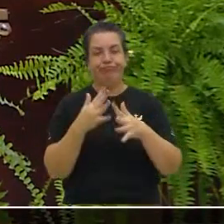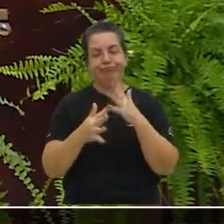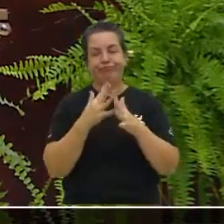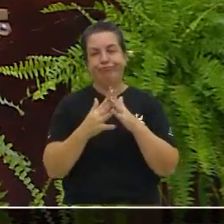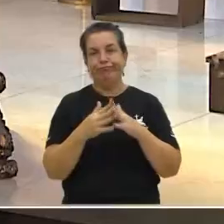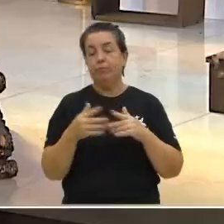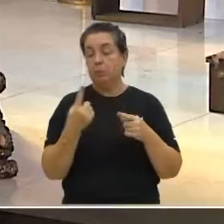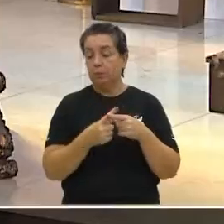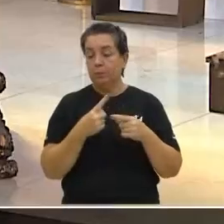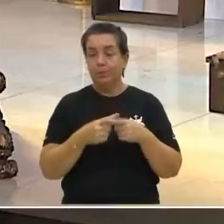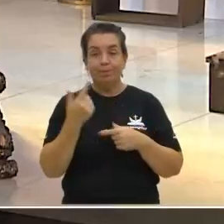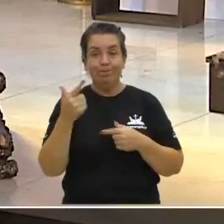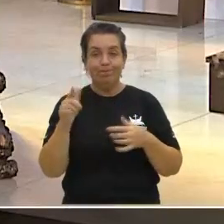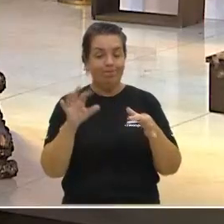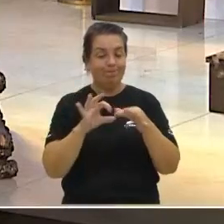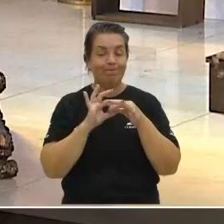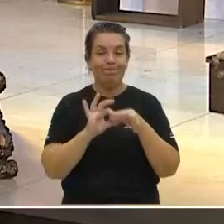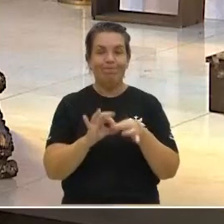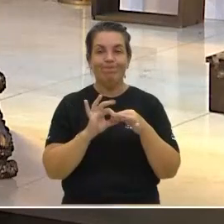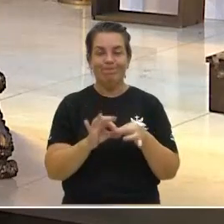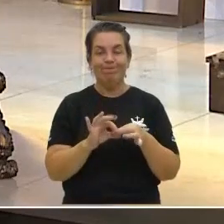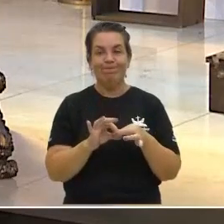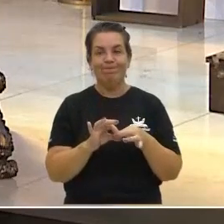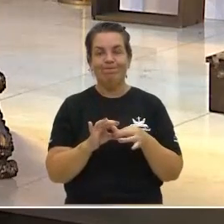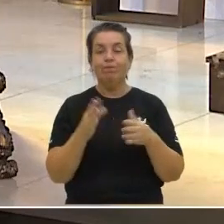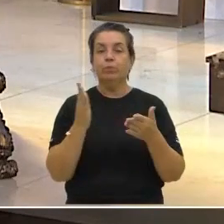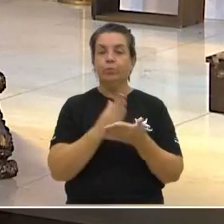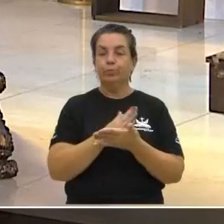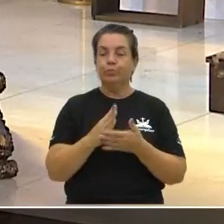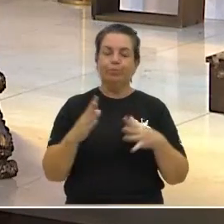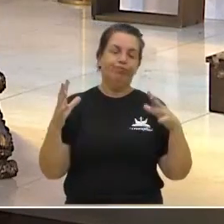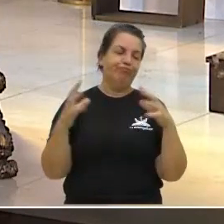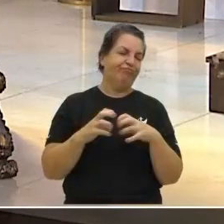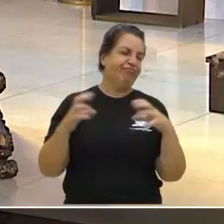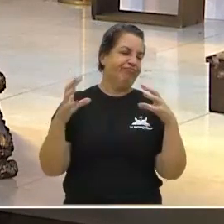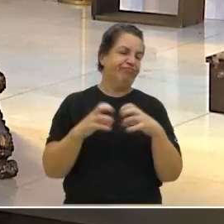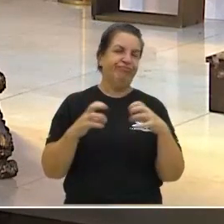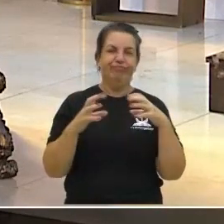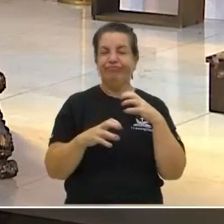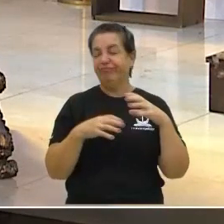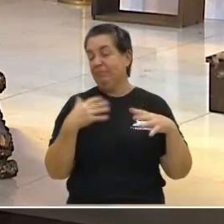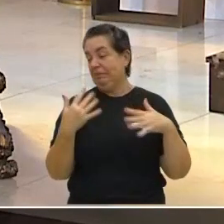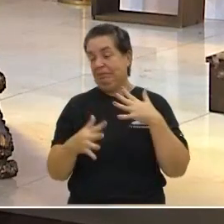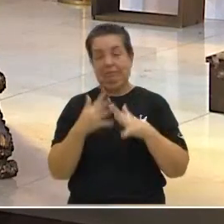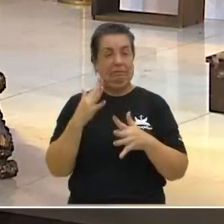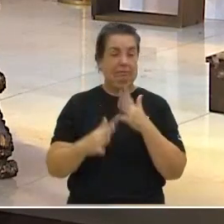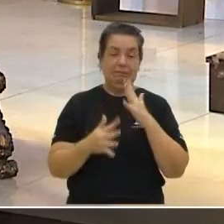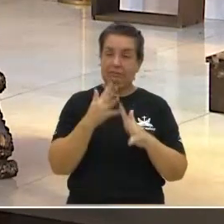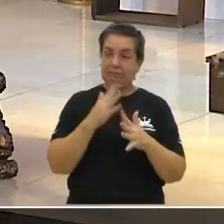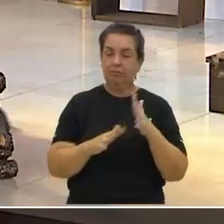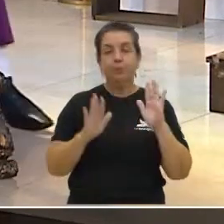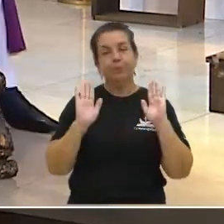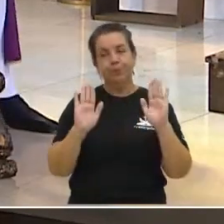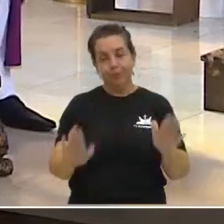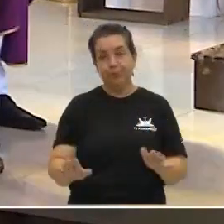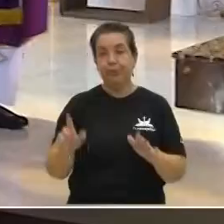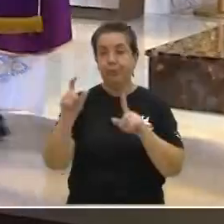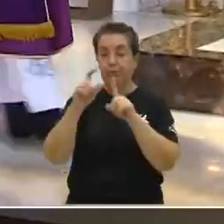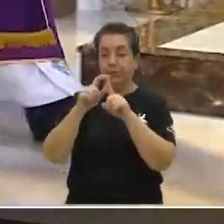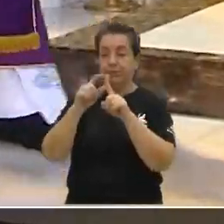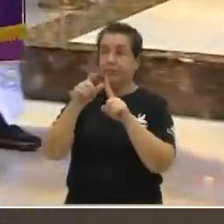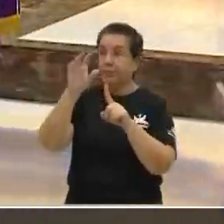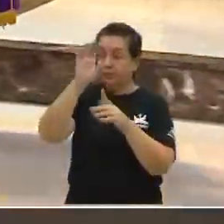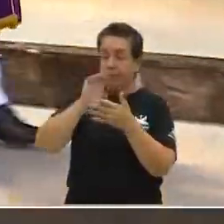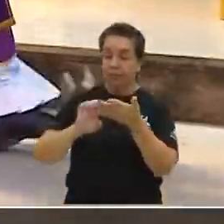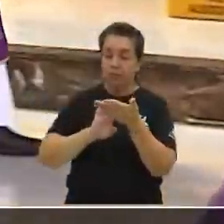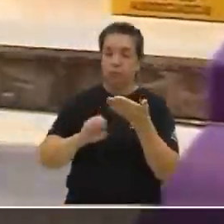que não tem unidade. E aí começa a confusão. Então a palavra do Evangelho hoje, claro